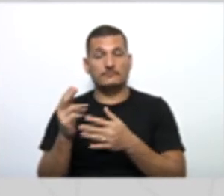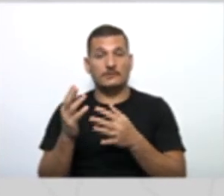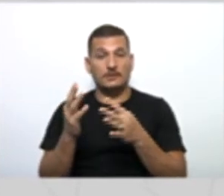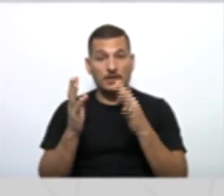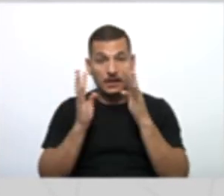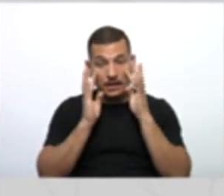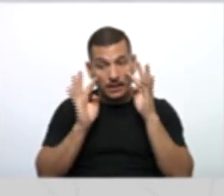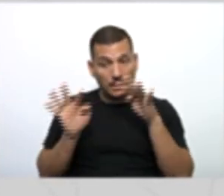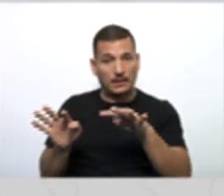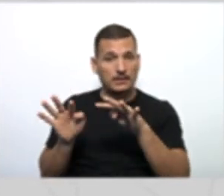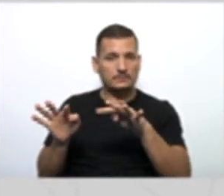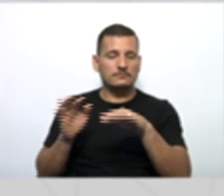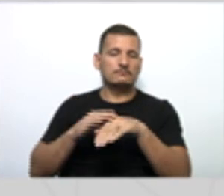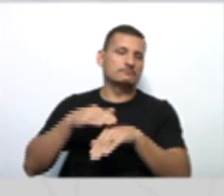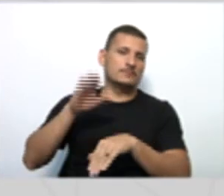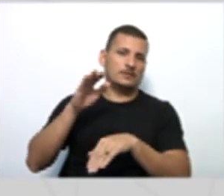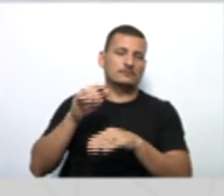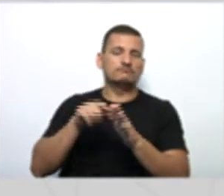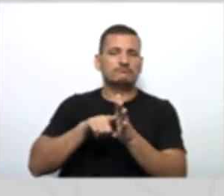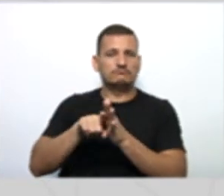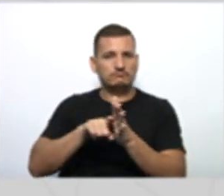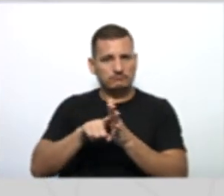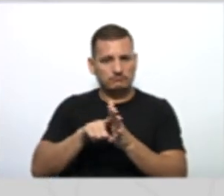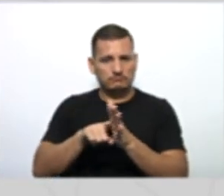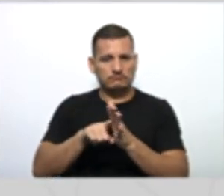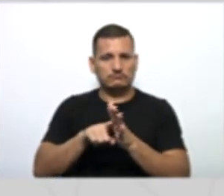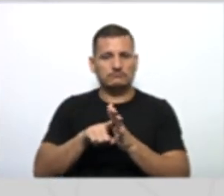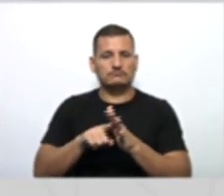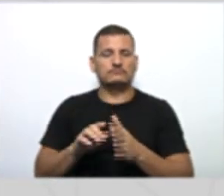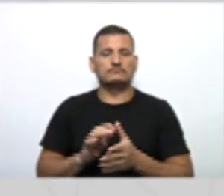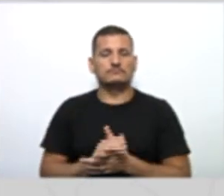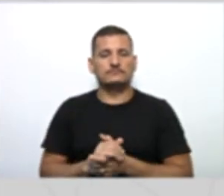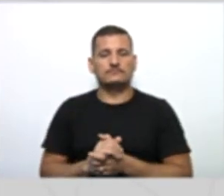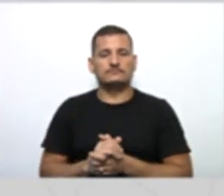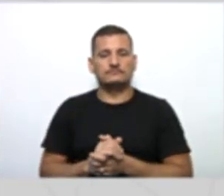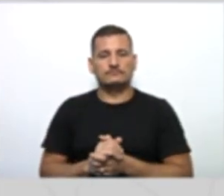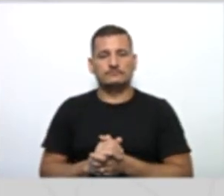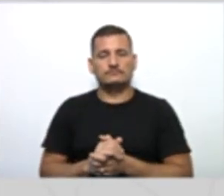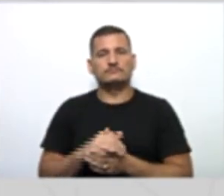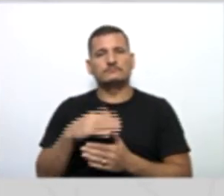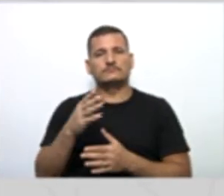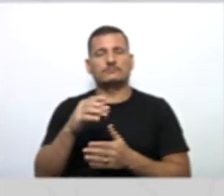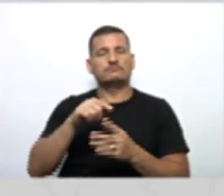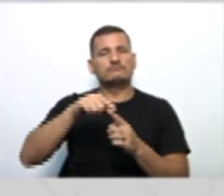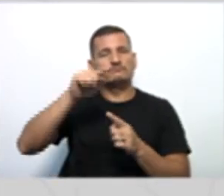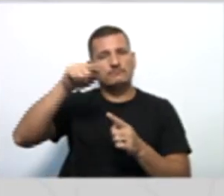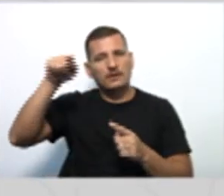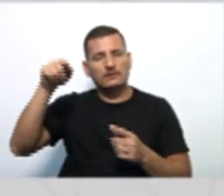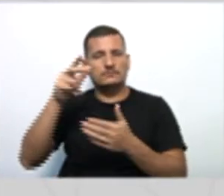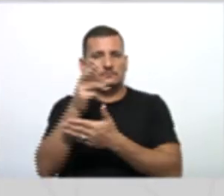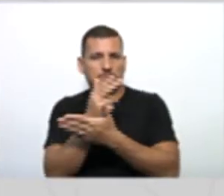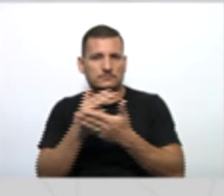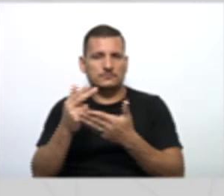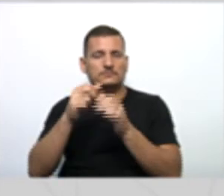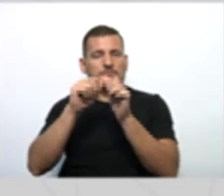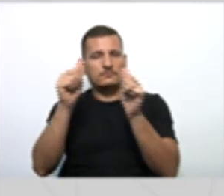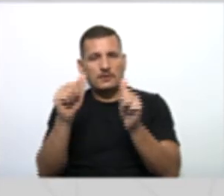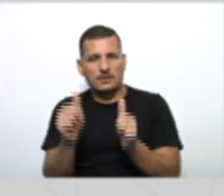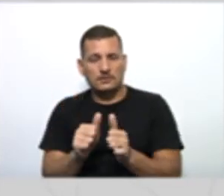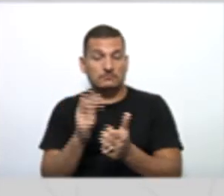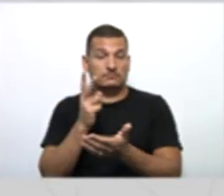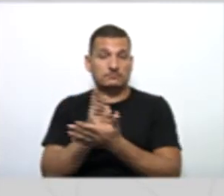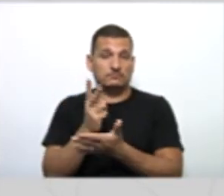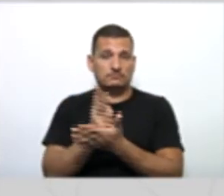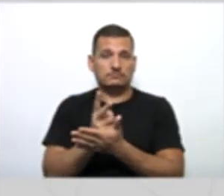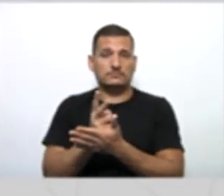atenção para a minha pesquisa, para o resultado da minha pesquisa. Então, gráfico, imagem, figura é sempre um elemento